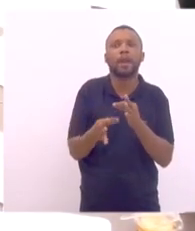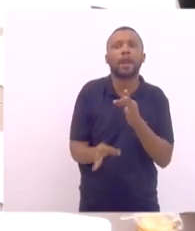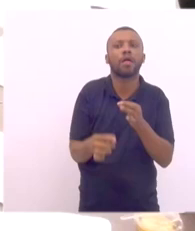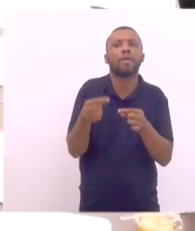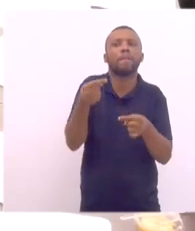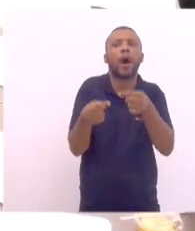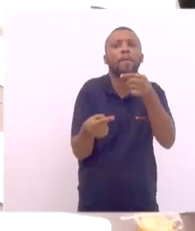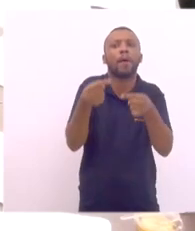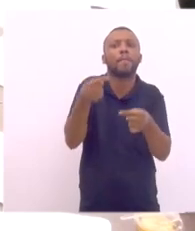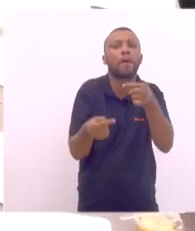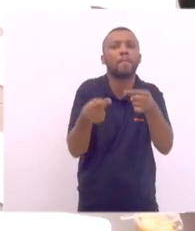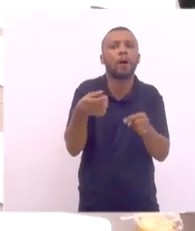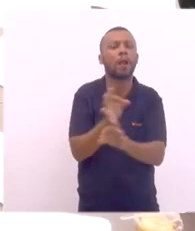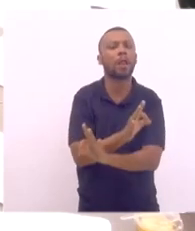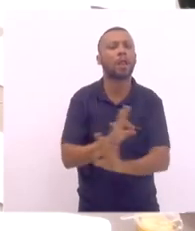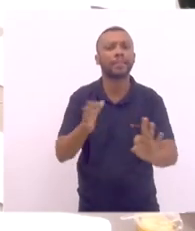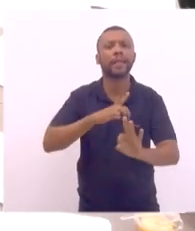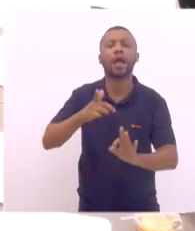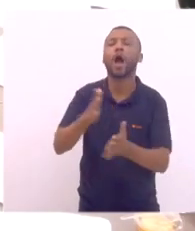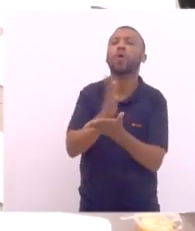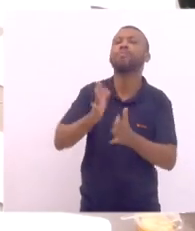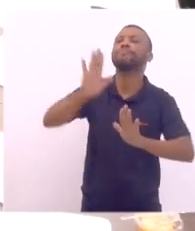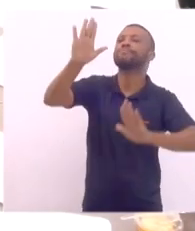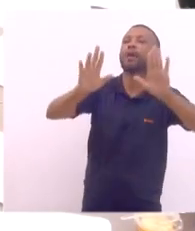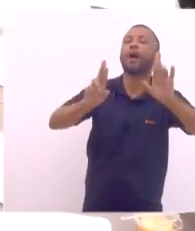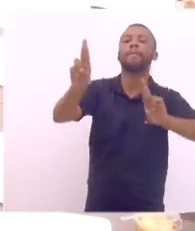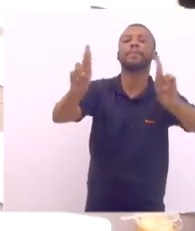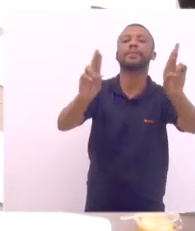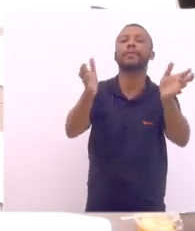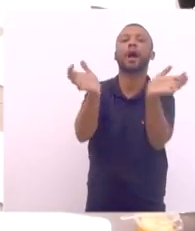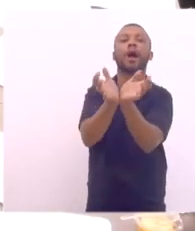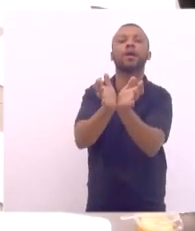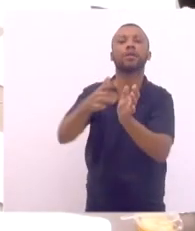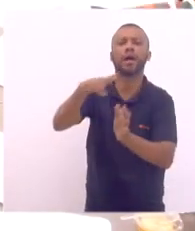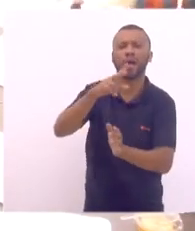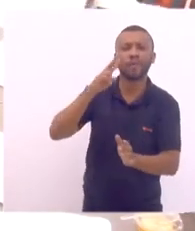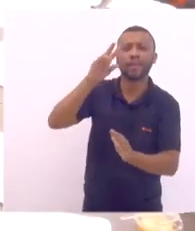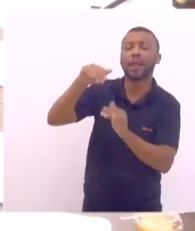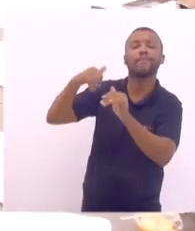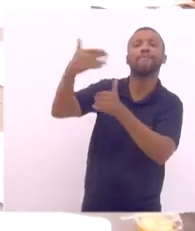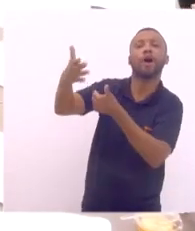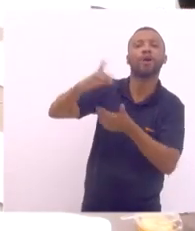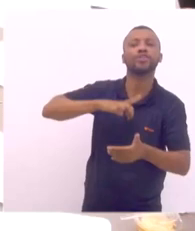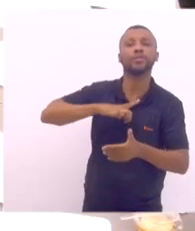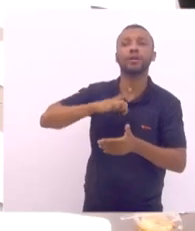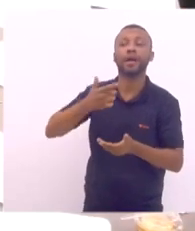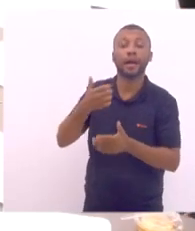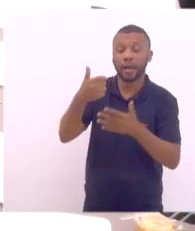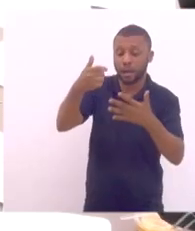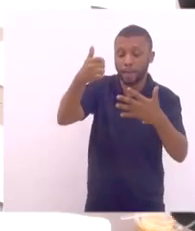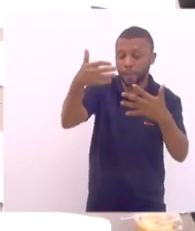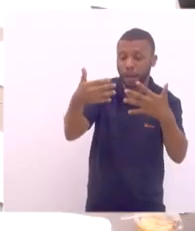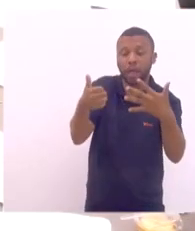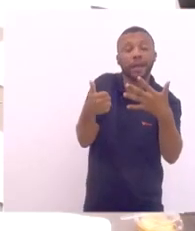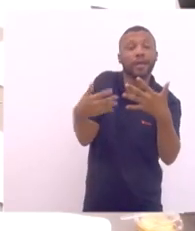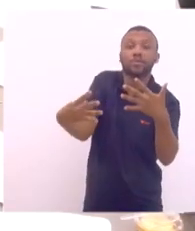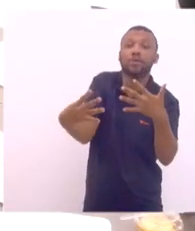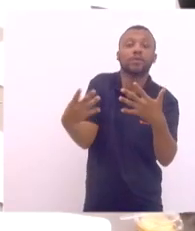Tem algum representante aí da categoria? Não? Eu vi lá fora. E 14 é a mesma coisa.